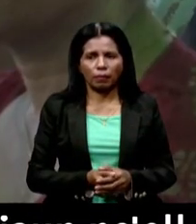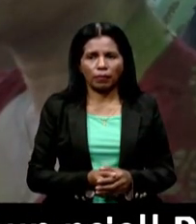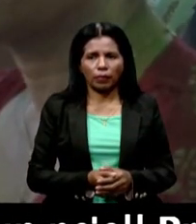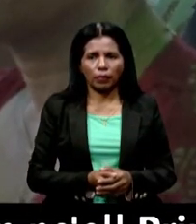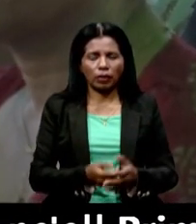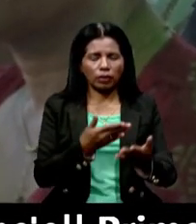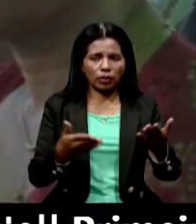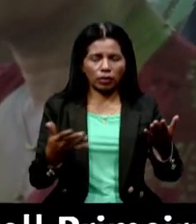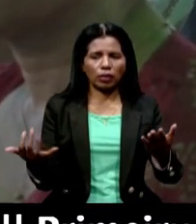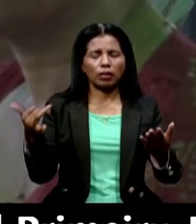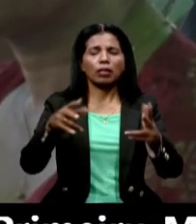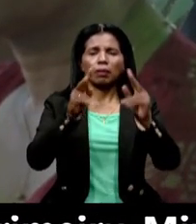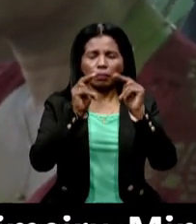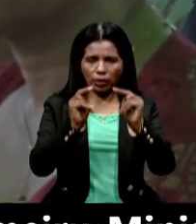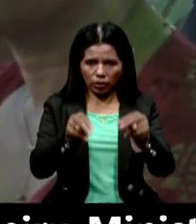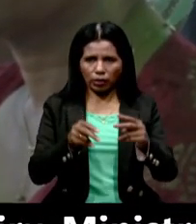equipamento que precisa,